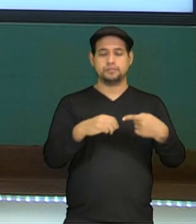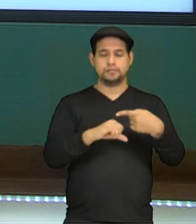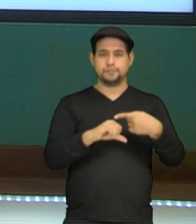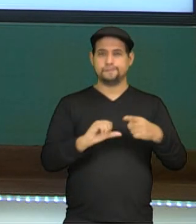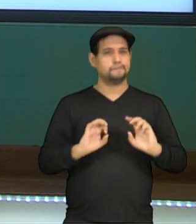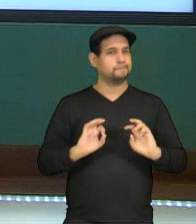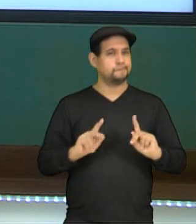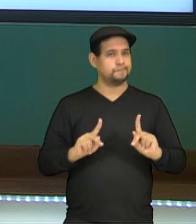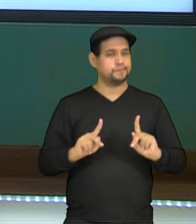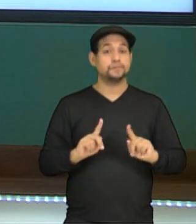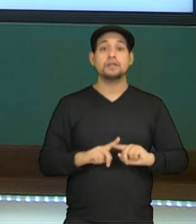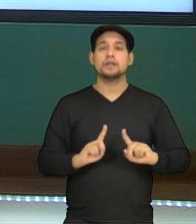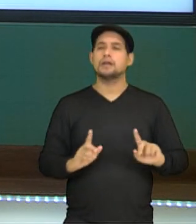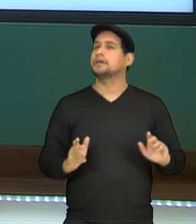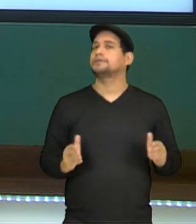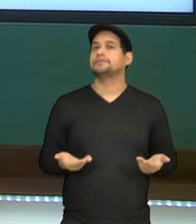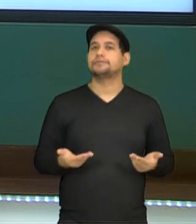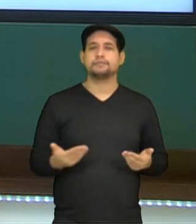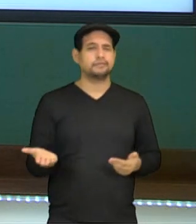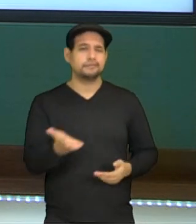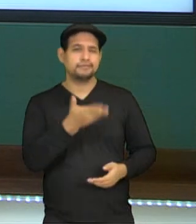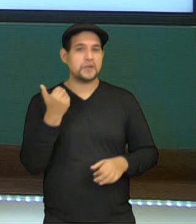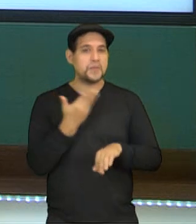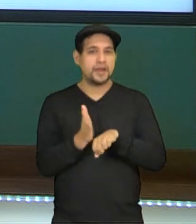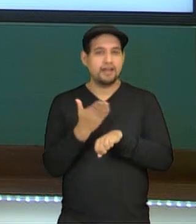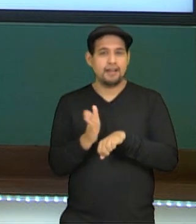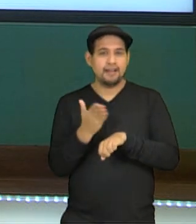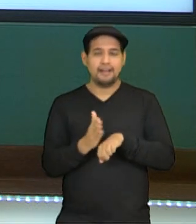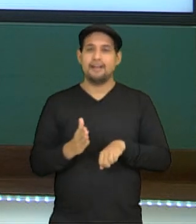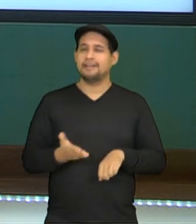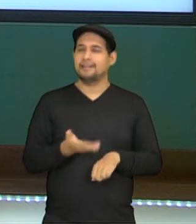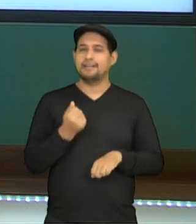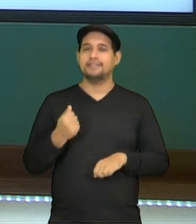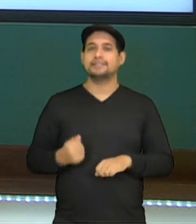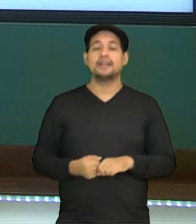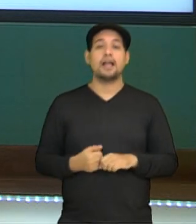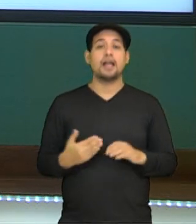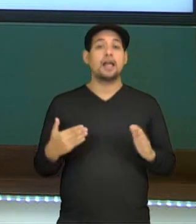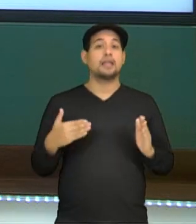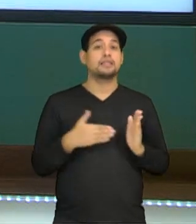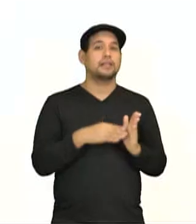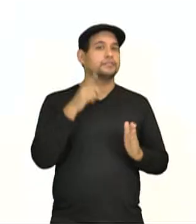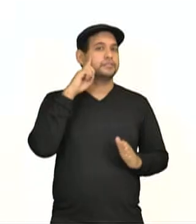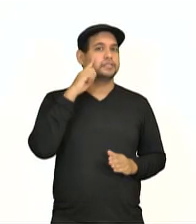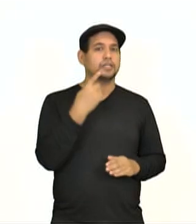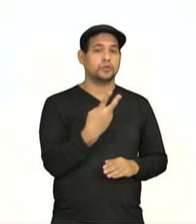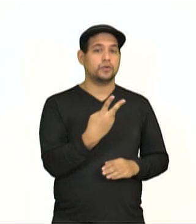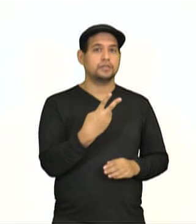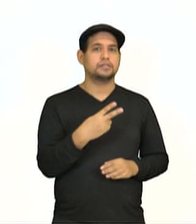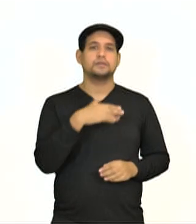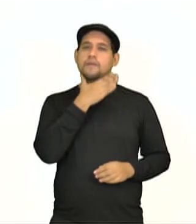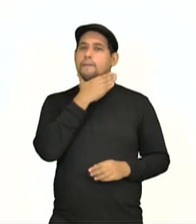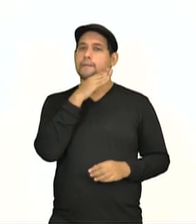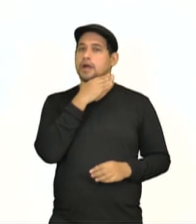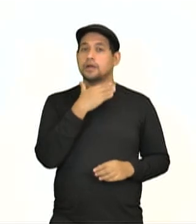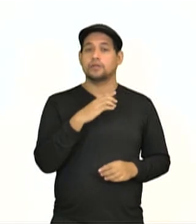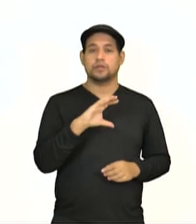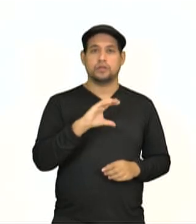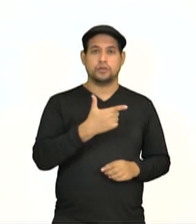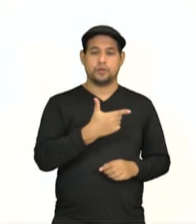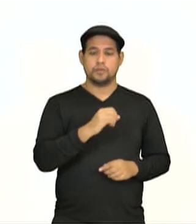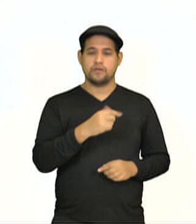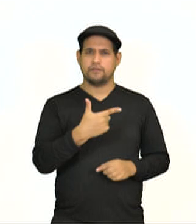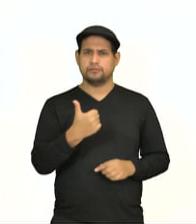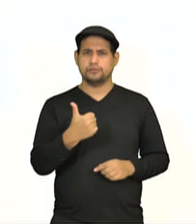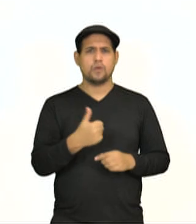tá joia? Aí, gente, bora praticar mais um pouquinho? Olha só, até o dia 12 de março de 2021, o Brasil